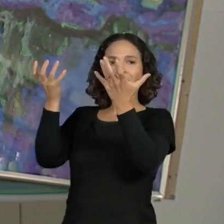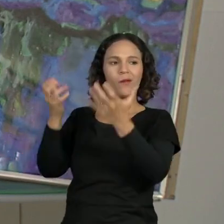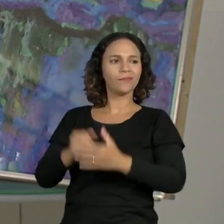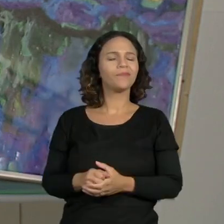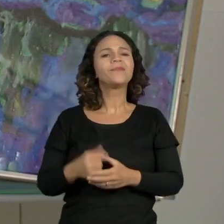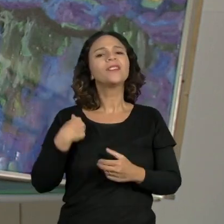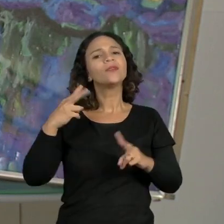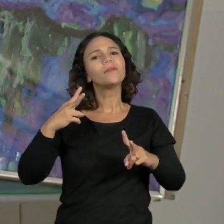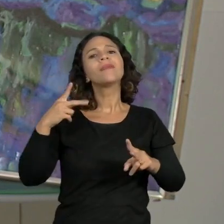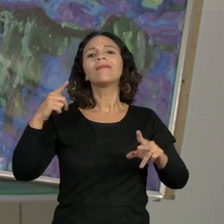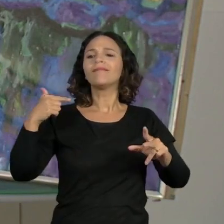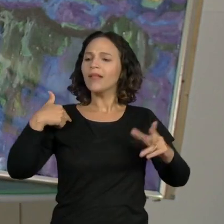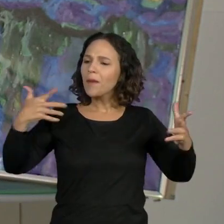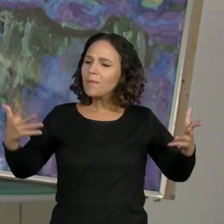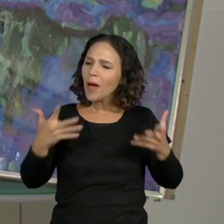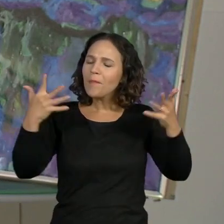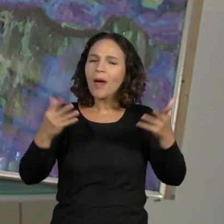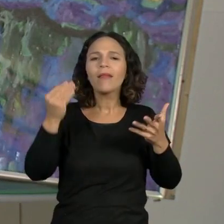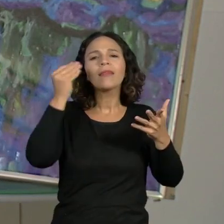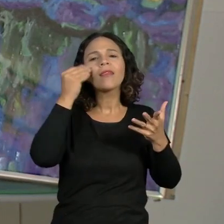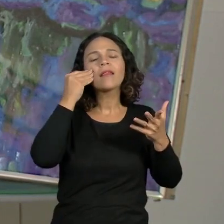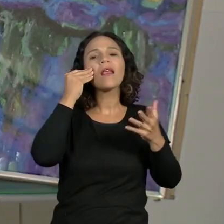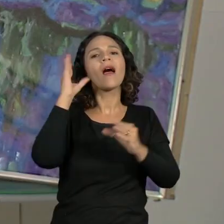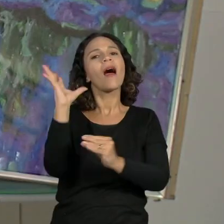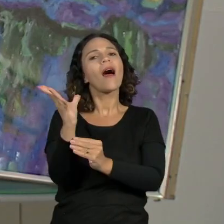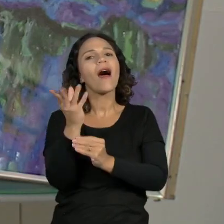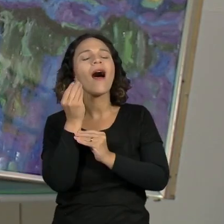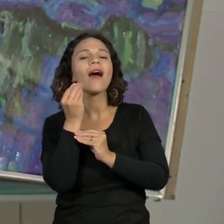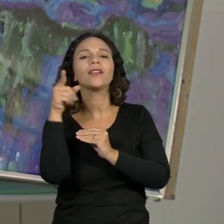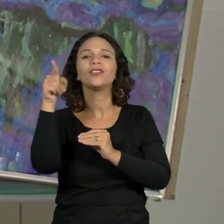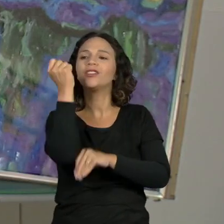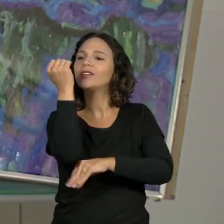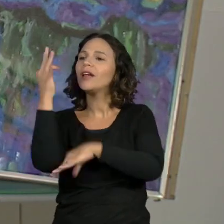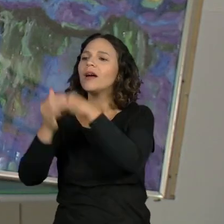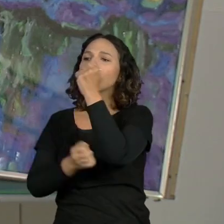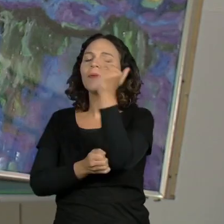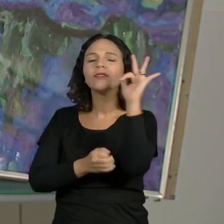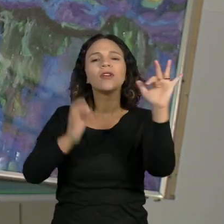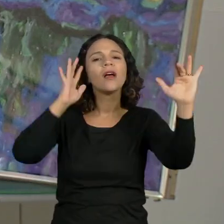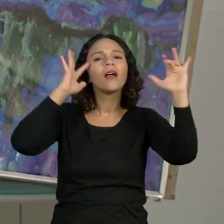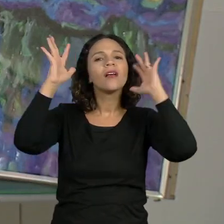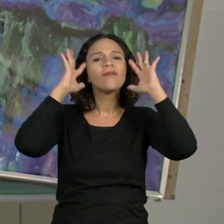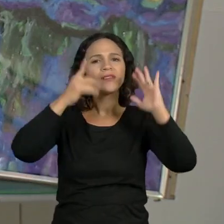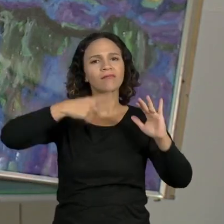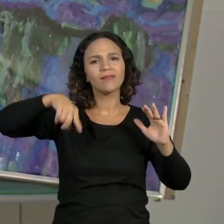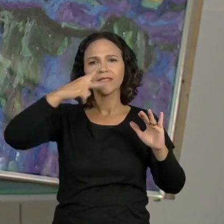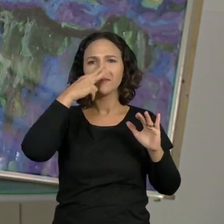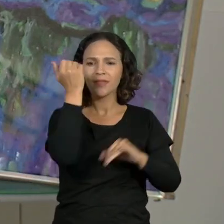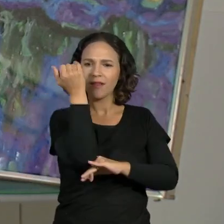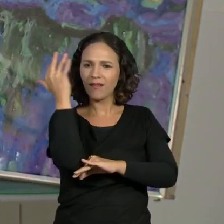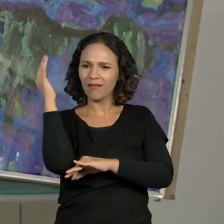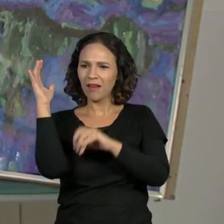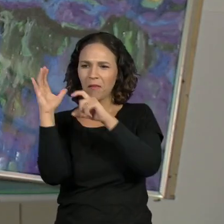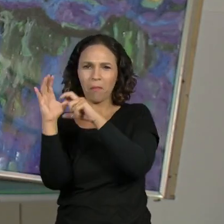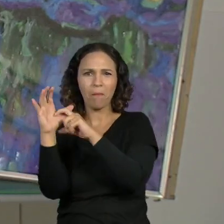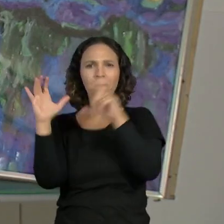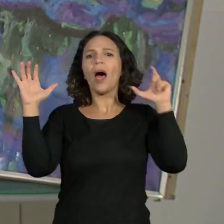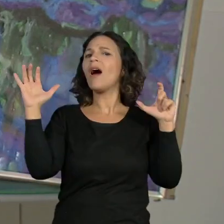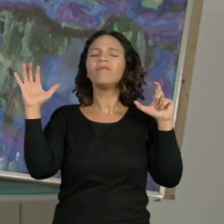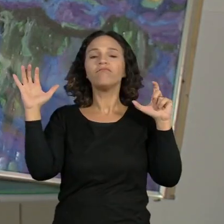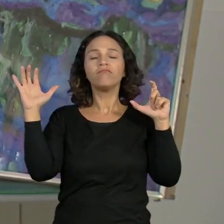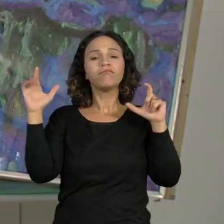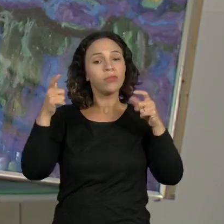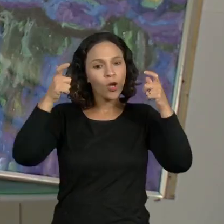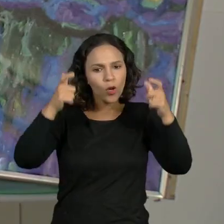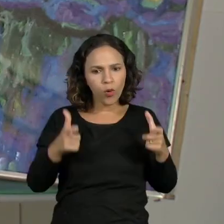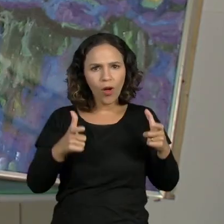provoca uma reflexão sobre o meio ambiente, como a gente está desconectado da natureza, não só na